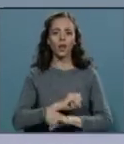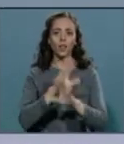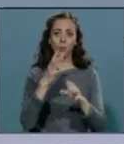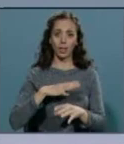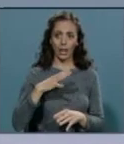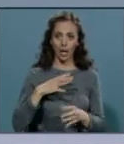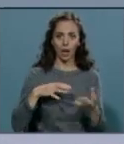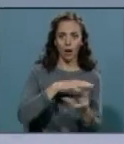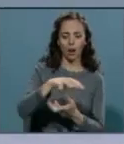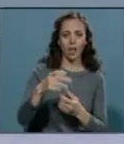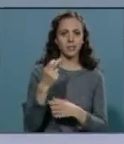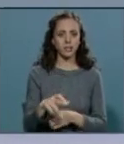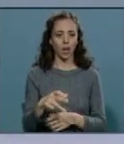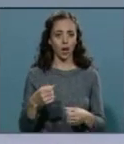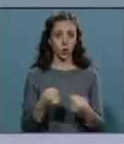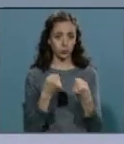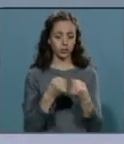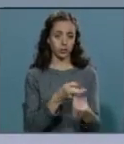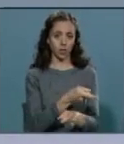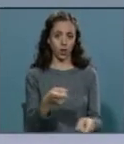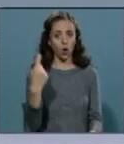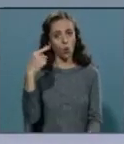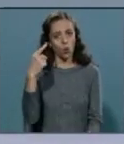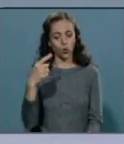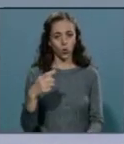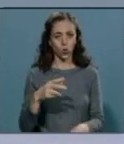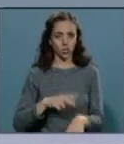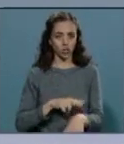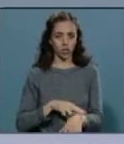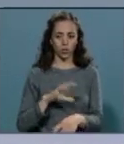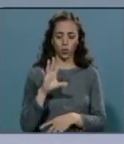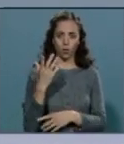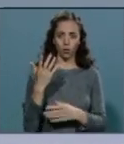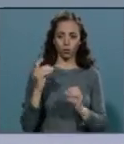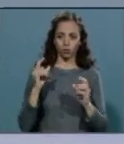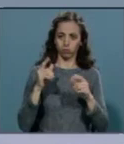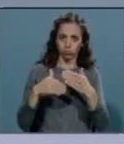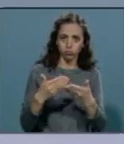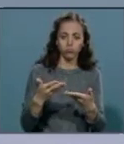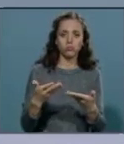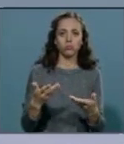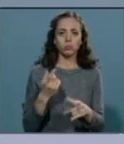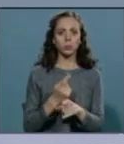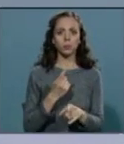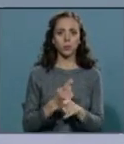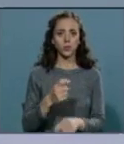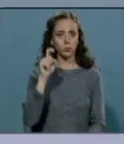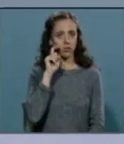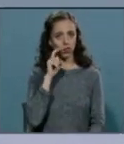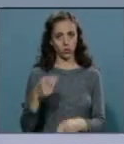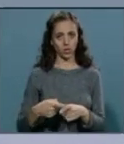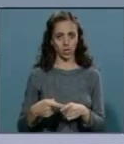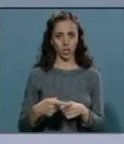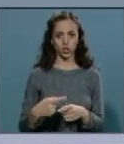quando se quer usar as condições para um monte de gente que quando desde então mesmo para defender